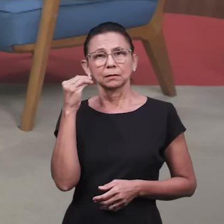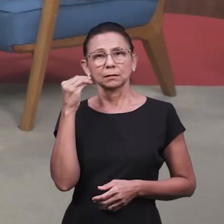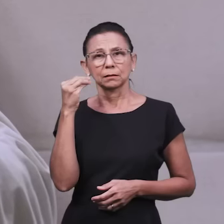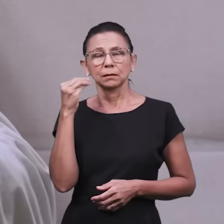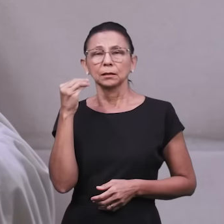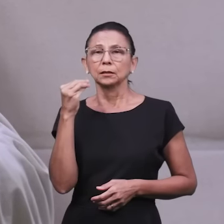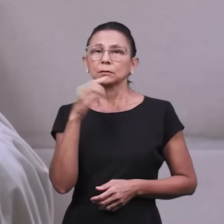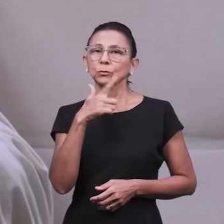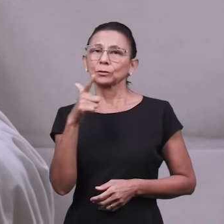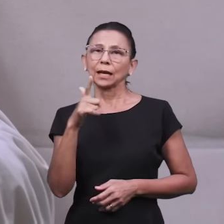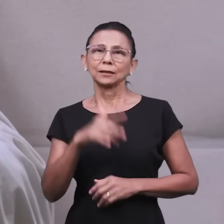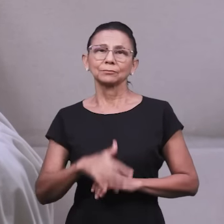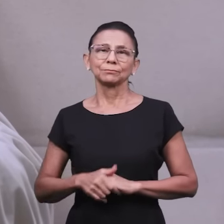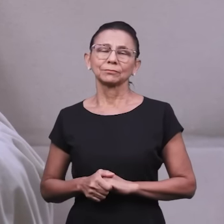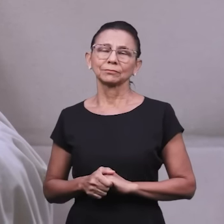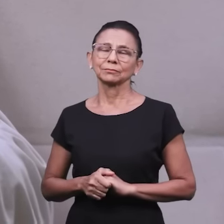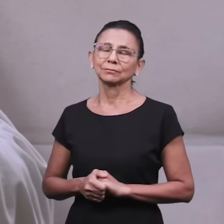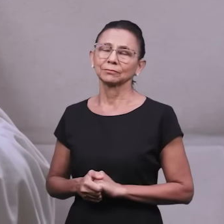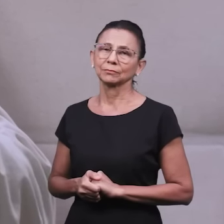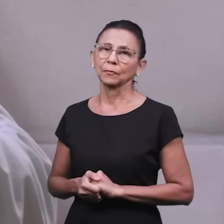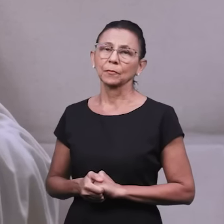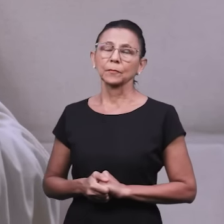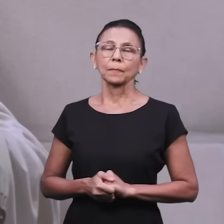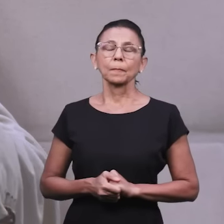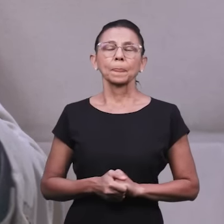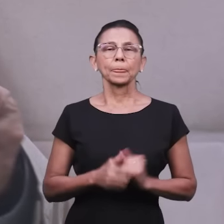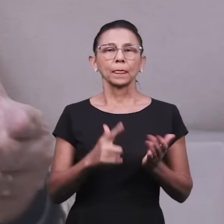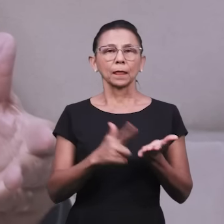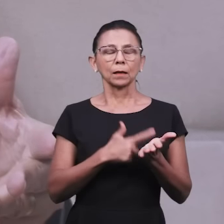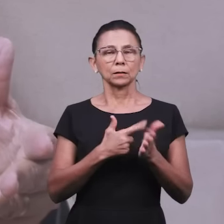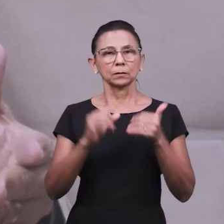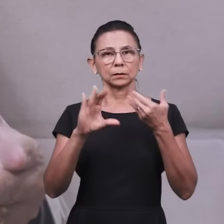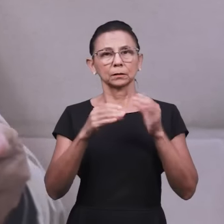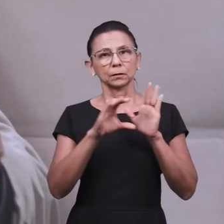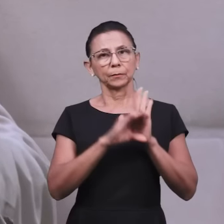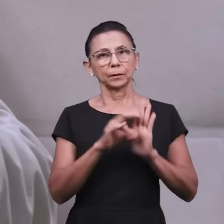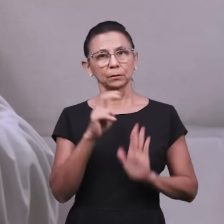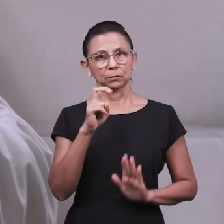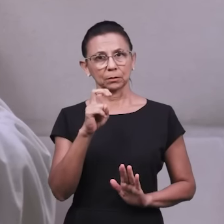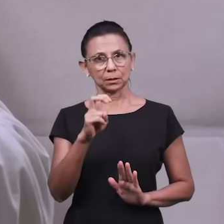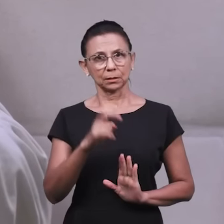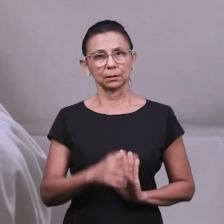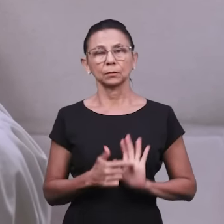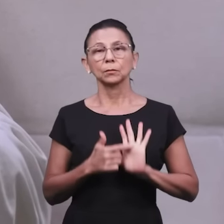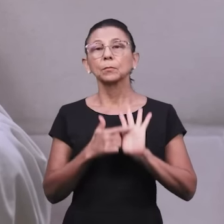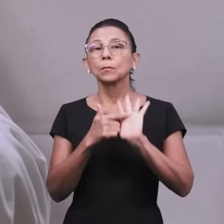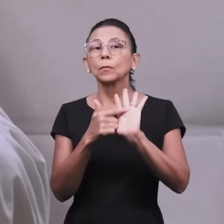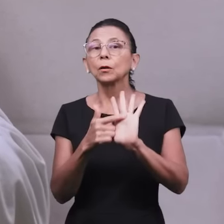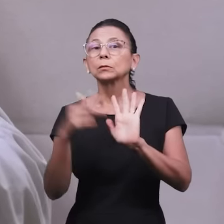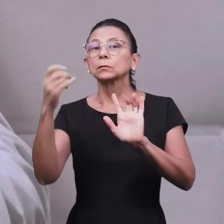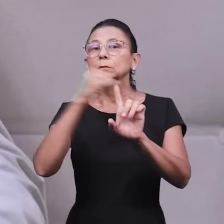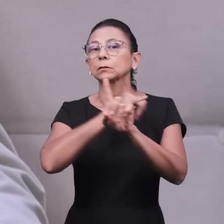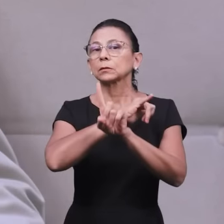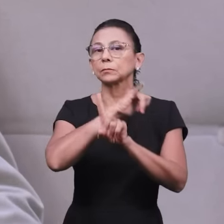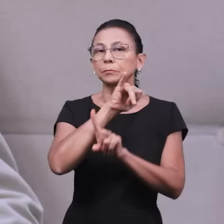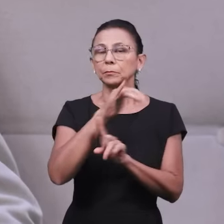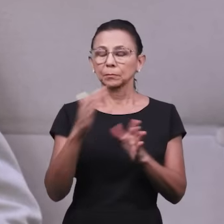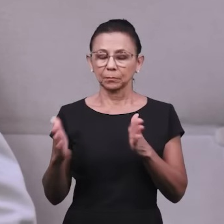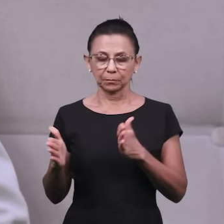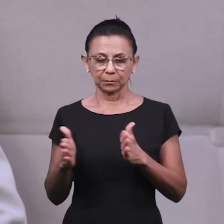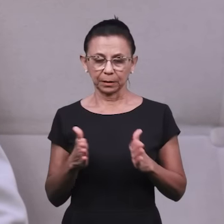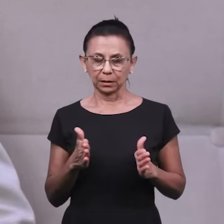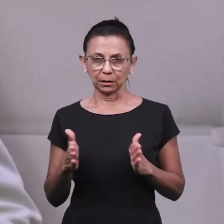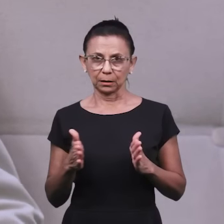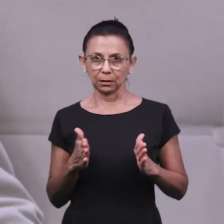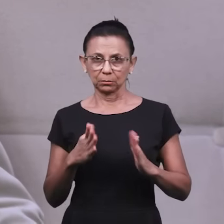de Cantares, ele está profetizando o tempo em que a igreja